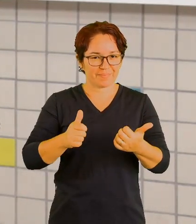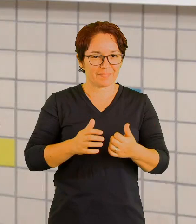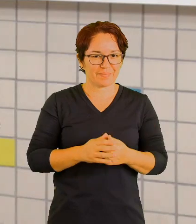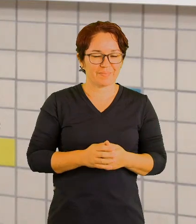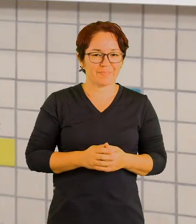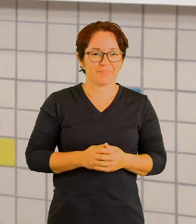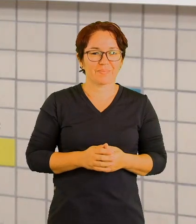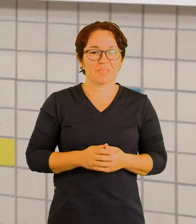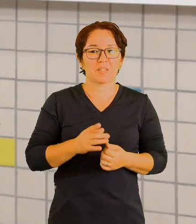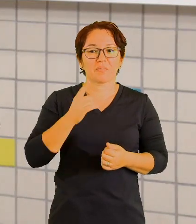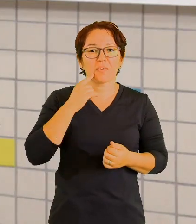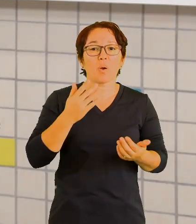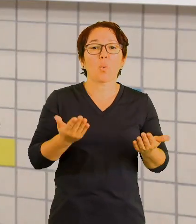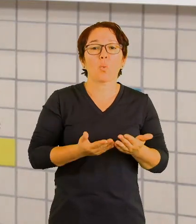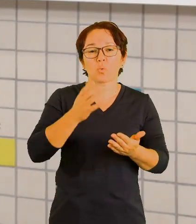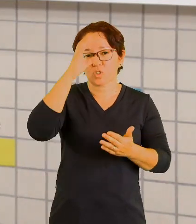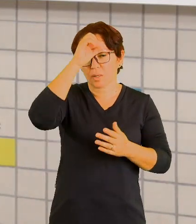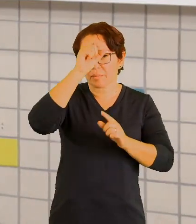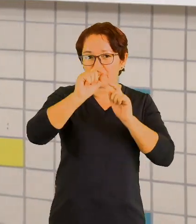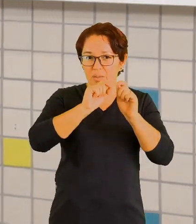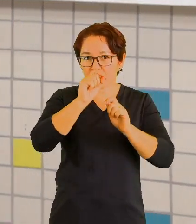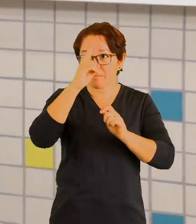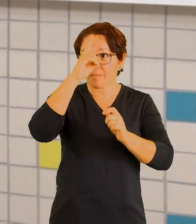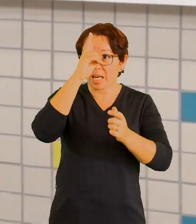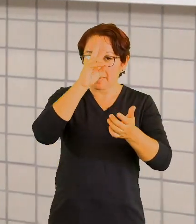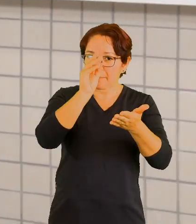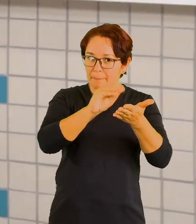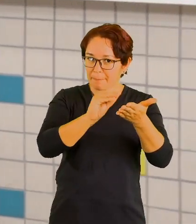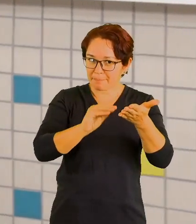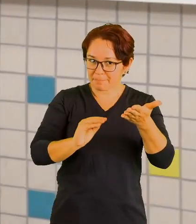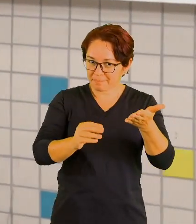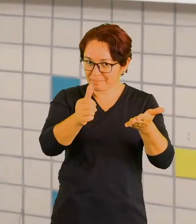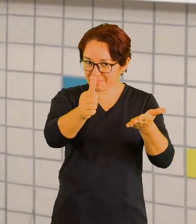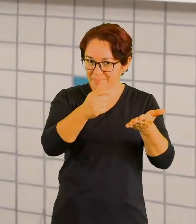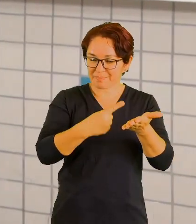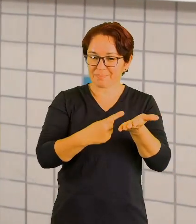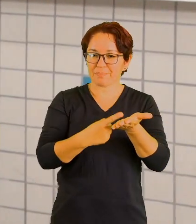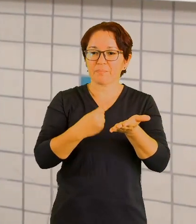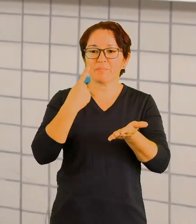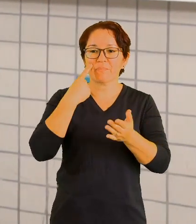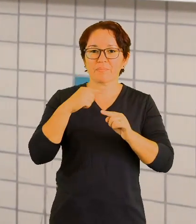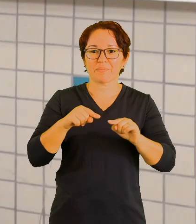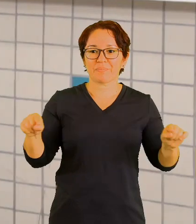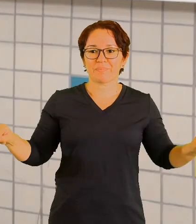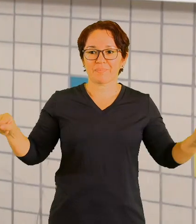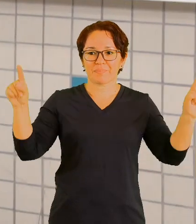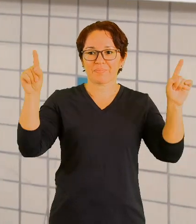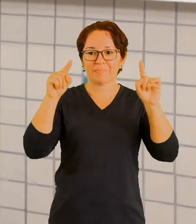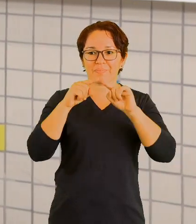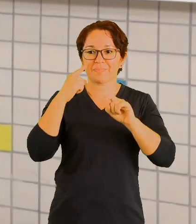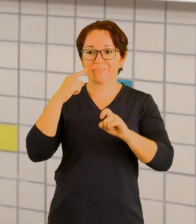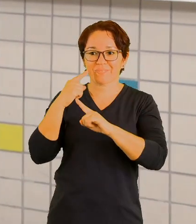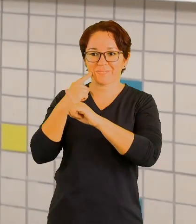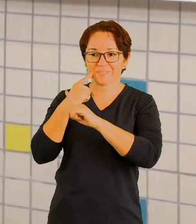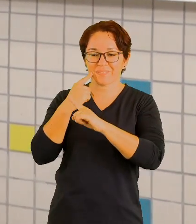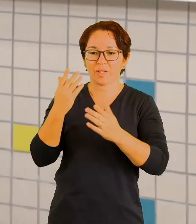que aprendemos hoje. Vamos lá? Observem aqui o quadro. Hoje